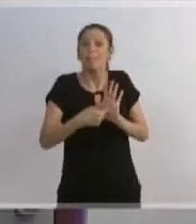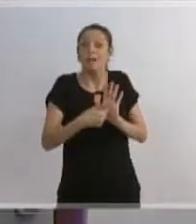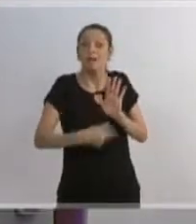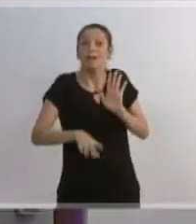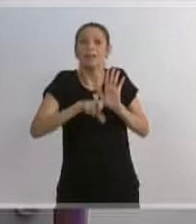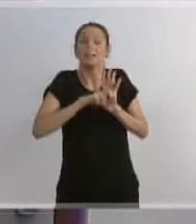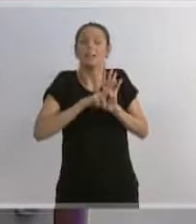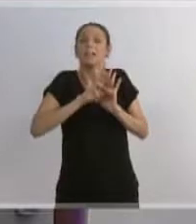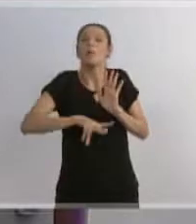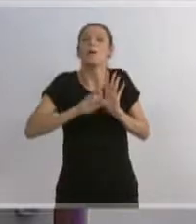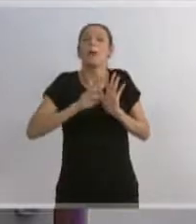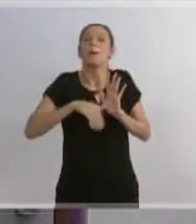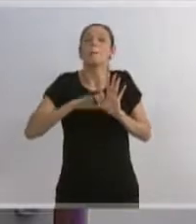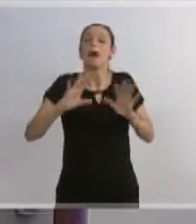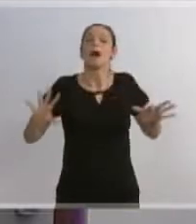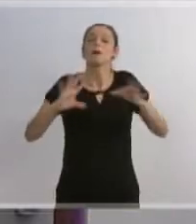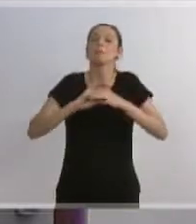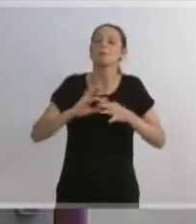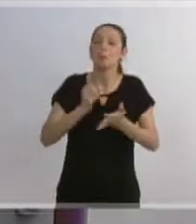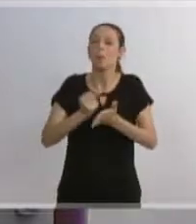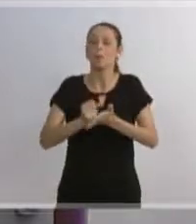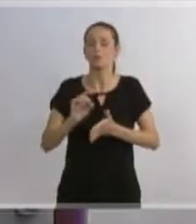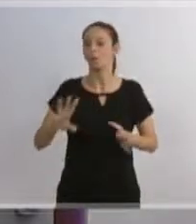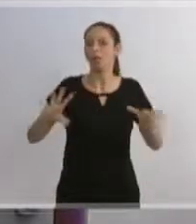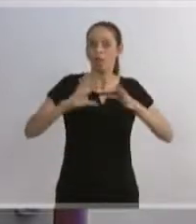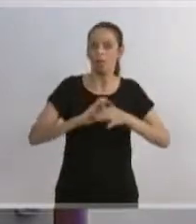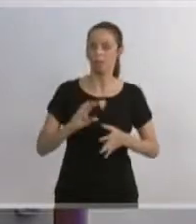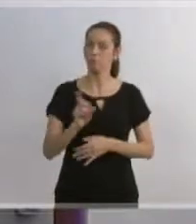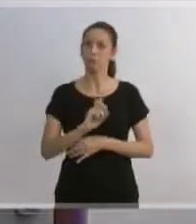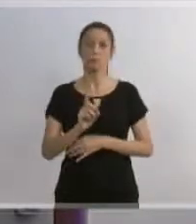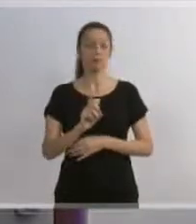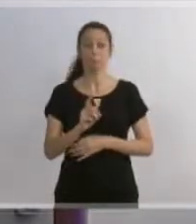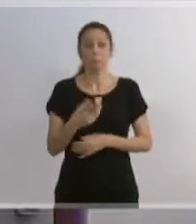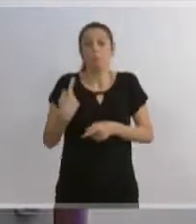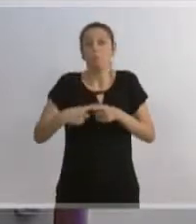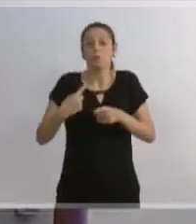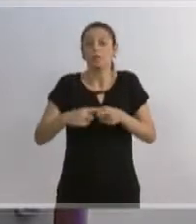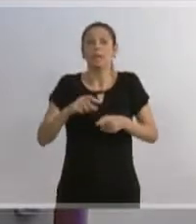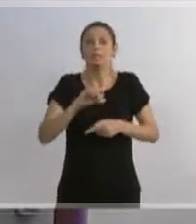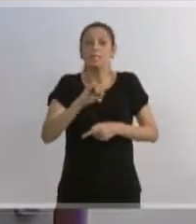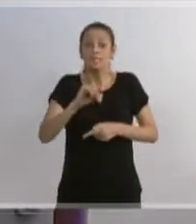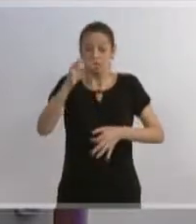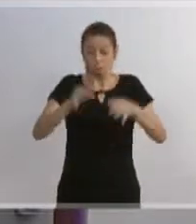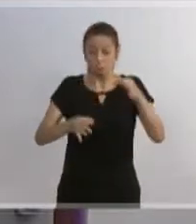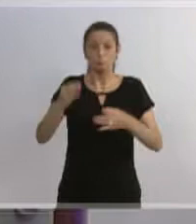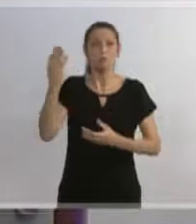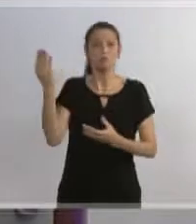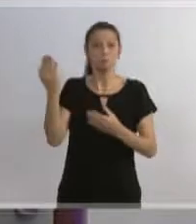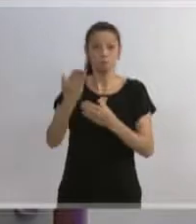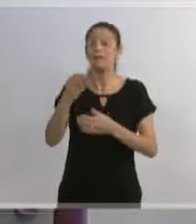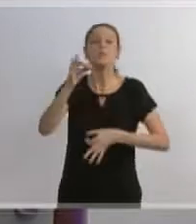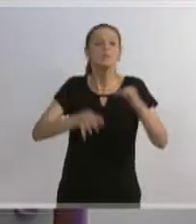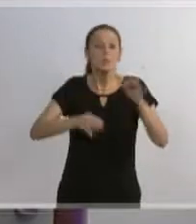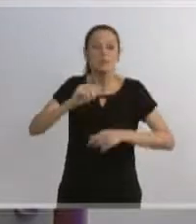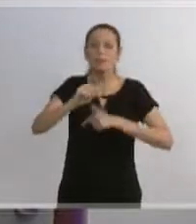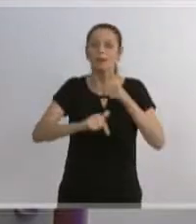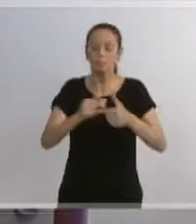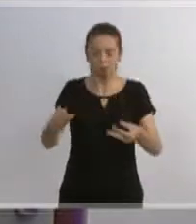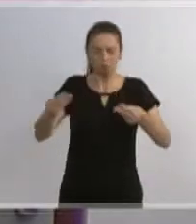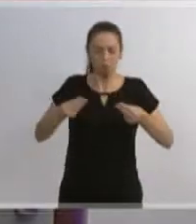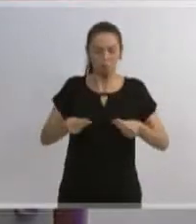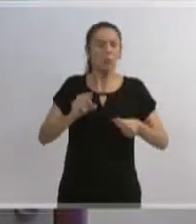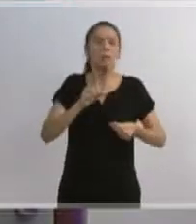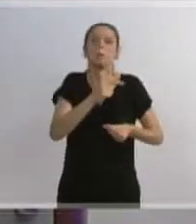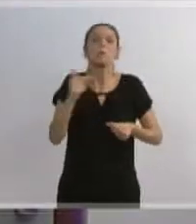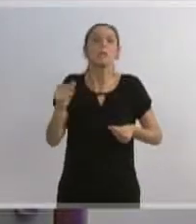não é mais acordo. Acordo não vale perante a justiça do trabalho. Tem que ser projeto, tem que ser lei, está aqui os advogados da